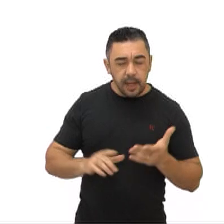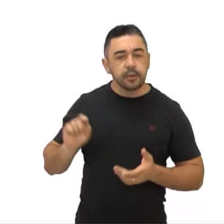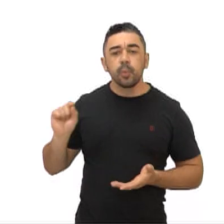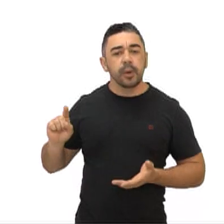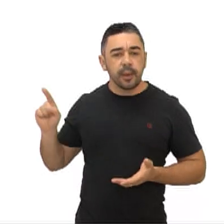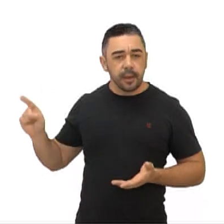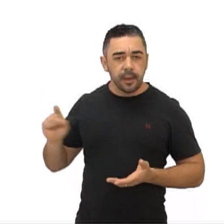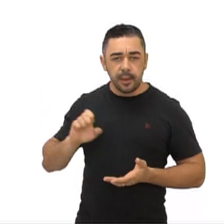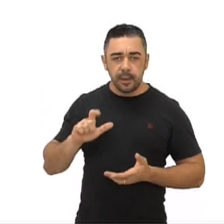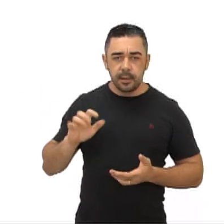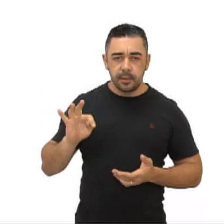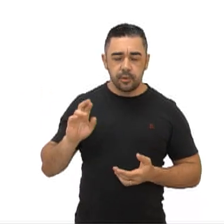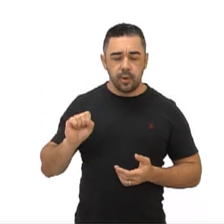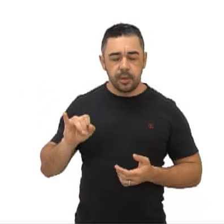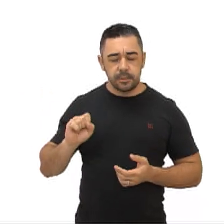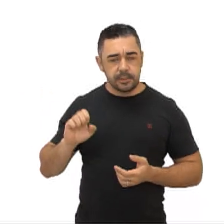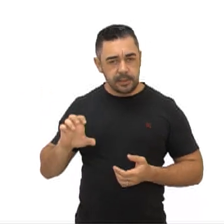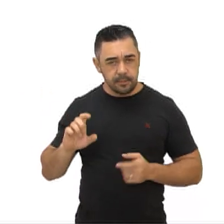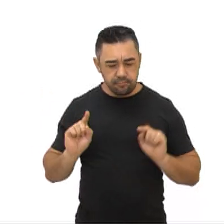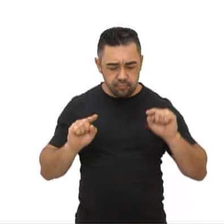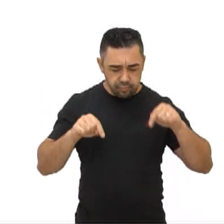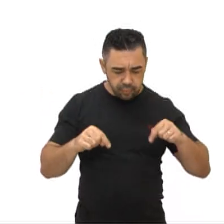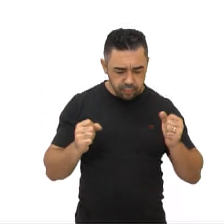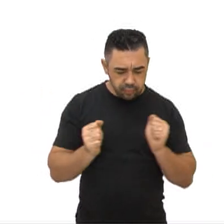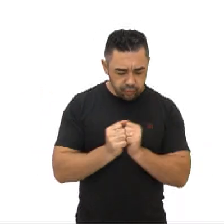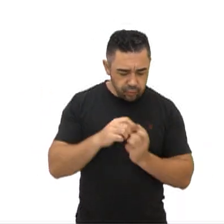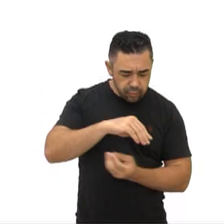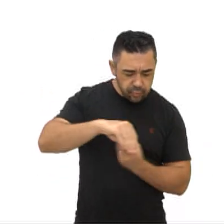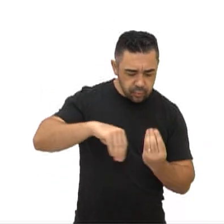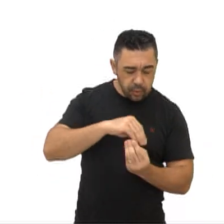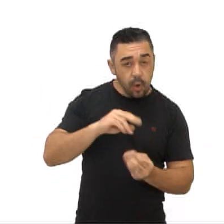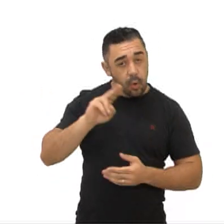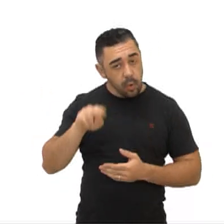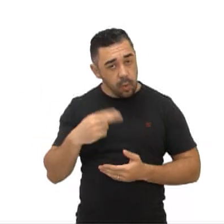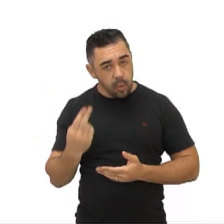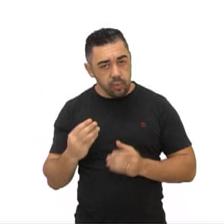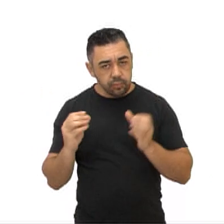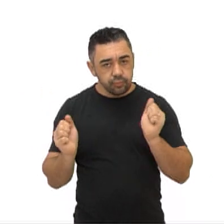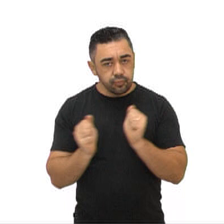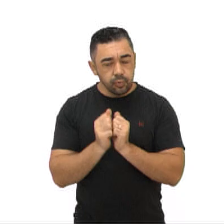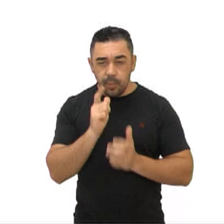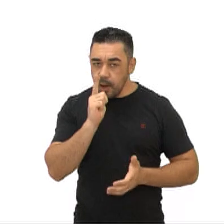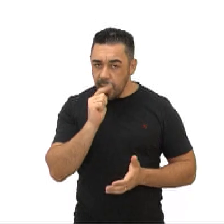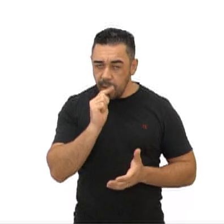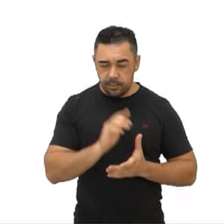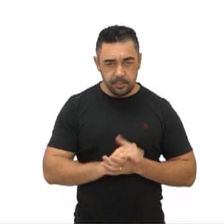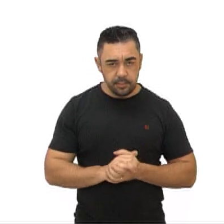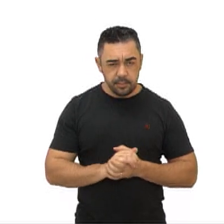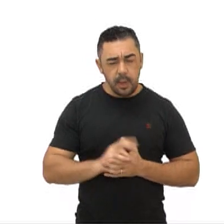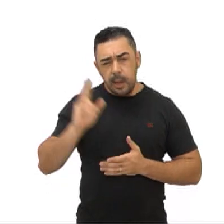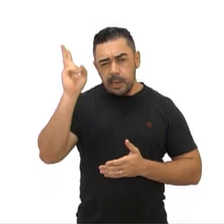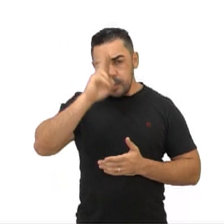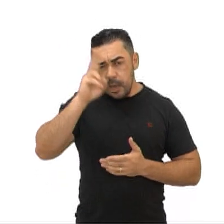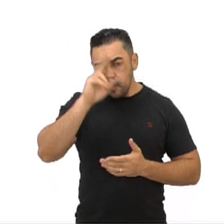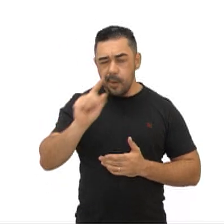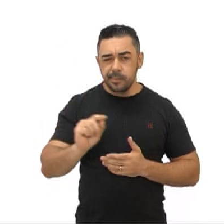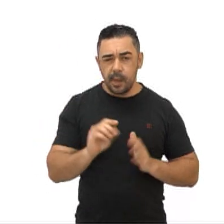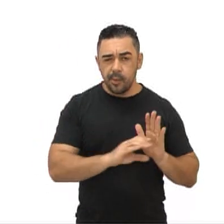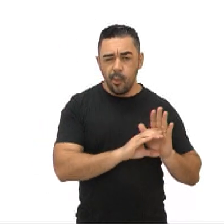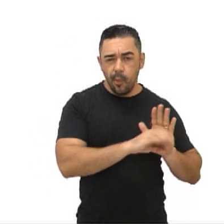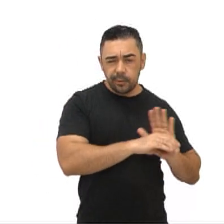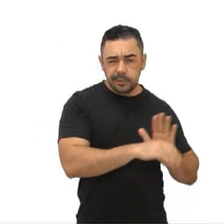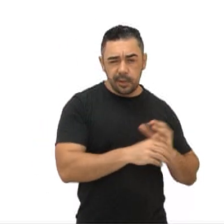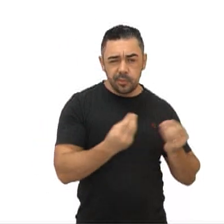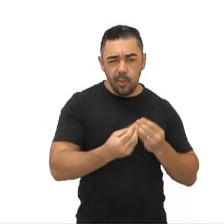sobre eletrólise em solução ou eletrólise em solução aquosa, certo? Vamos relembrar um pouquinho dos conceitos e como